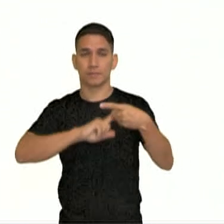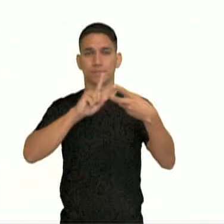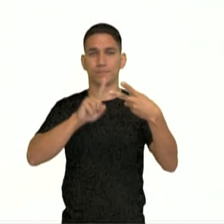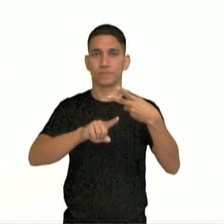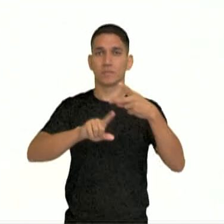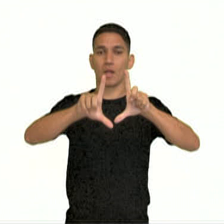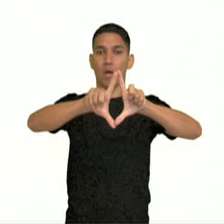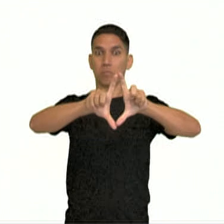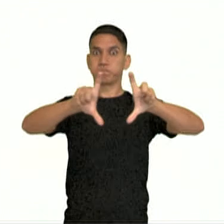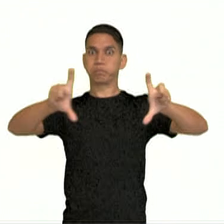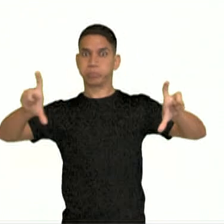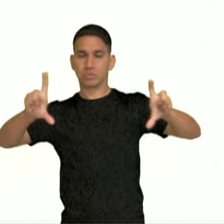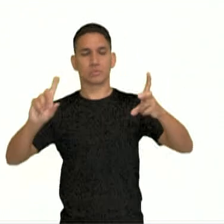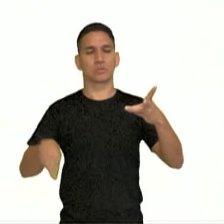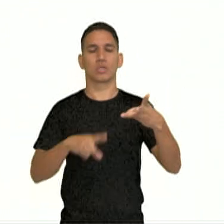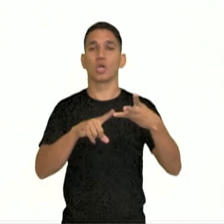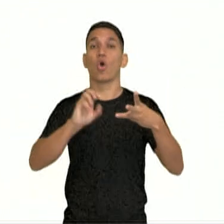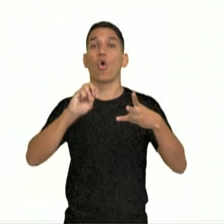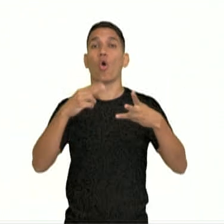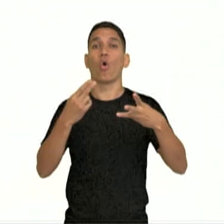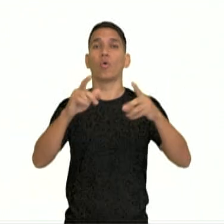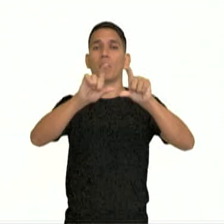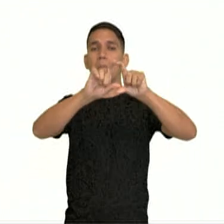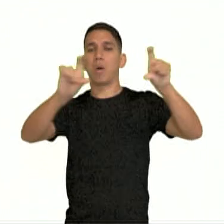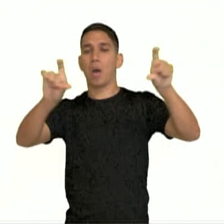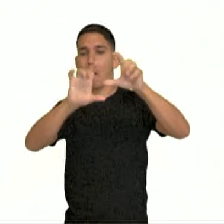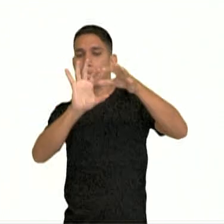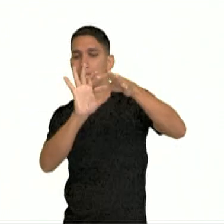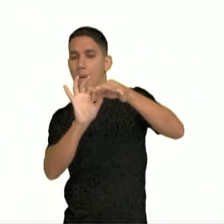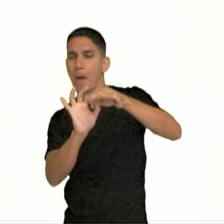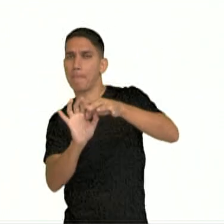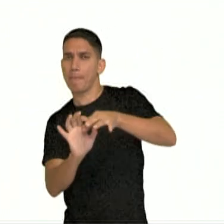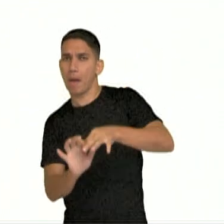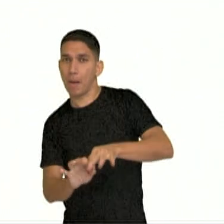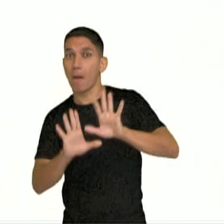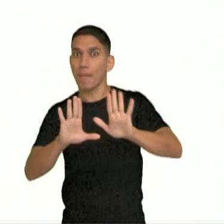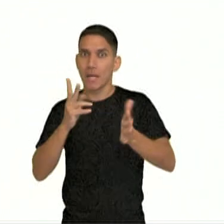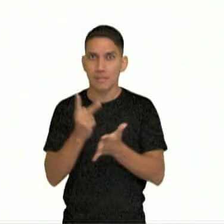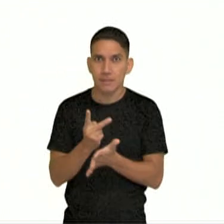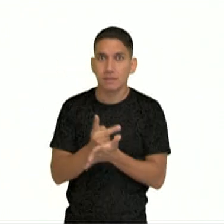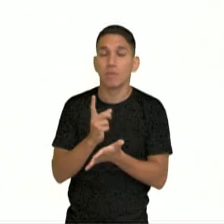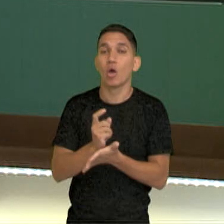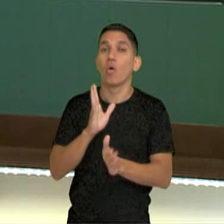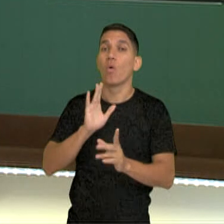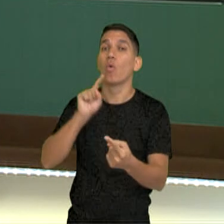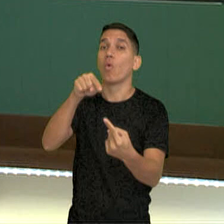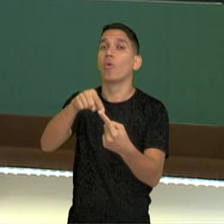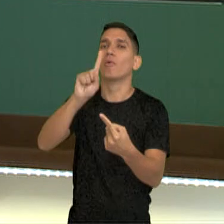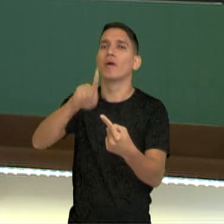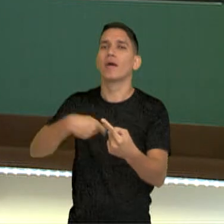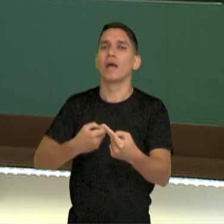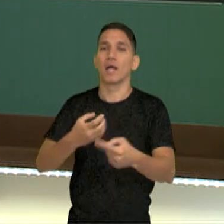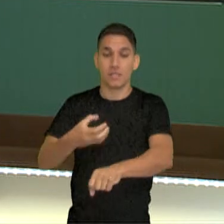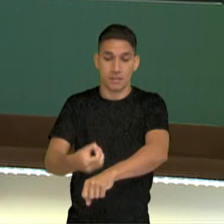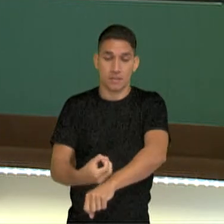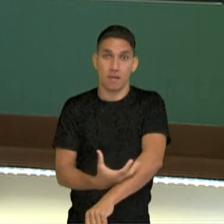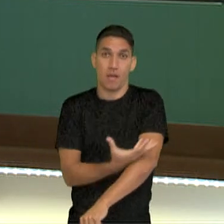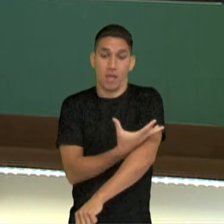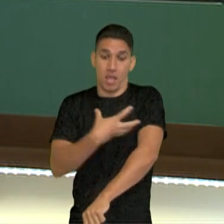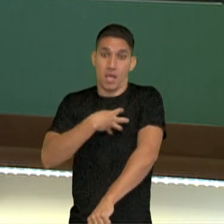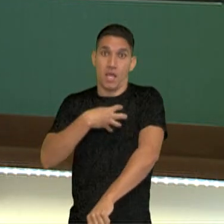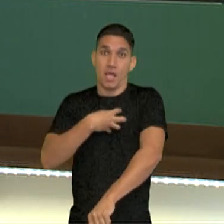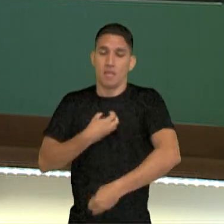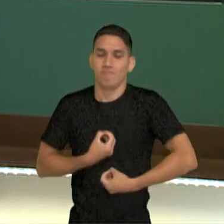estrofes ou prosa, mas sempre com a finalidade de manifestar sentimento